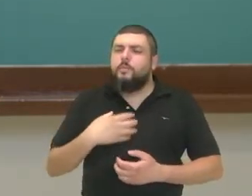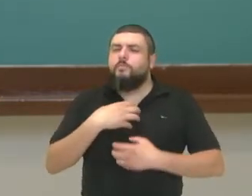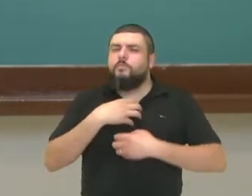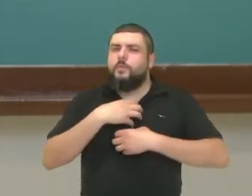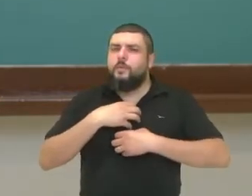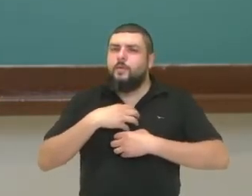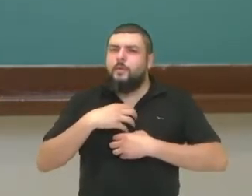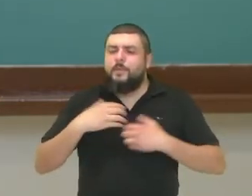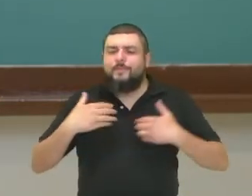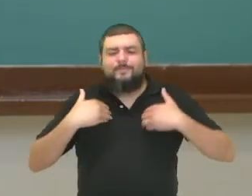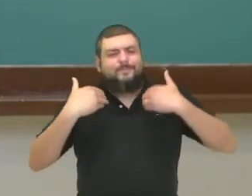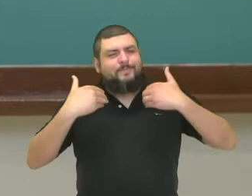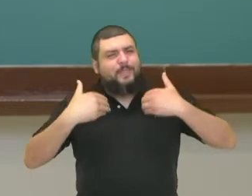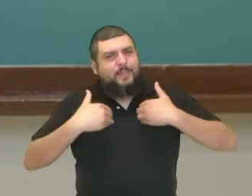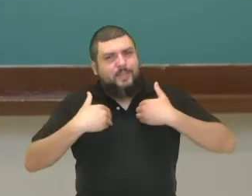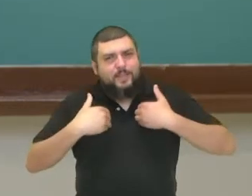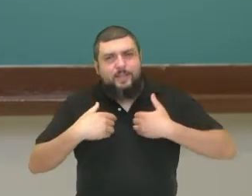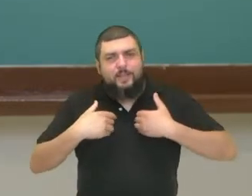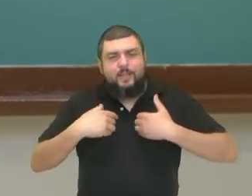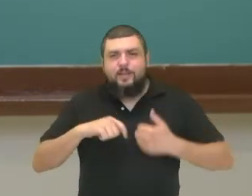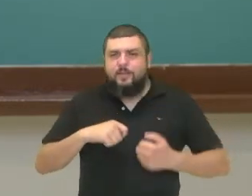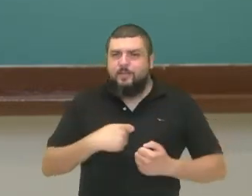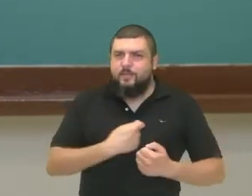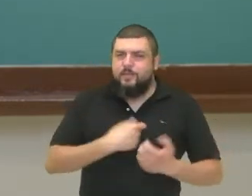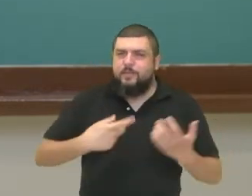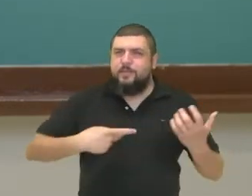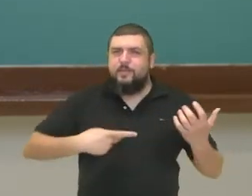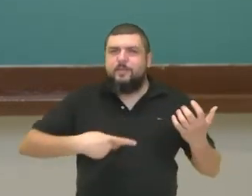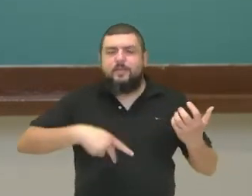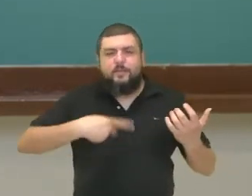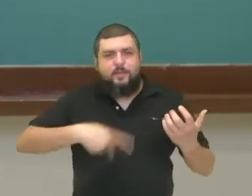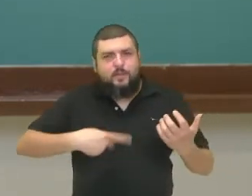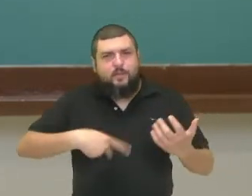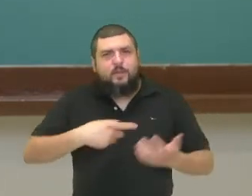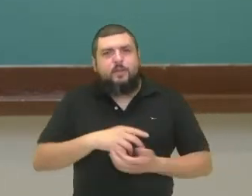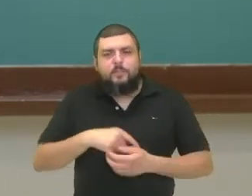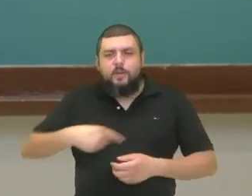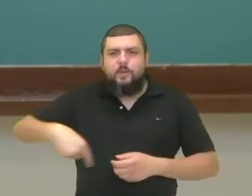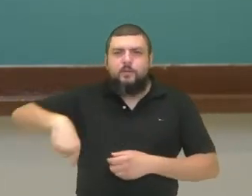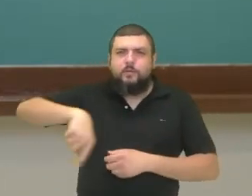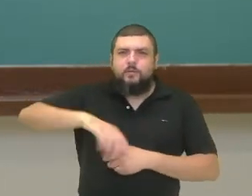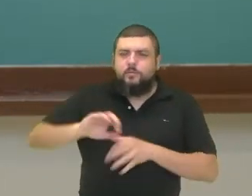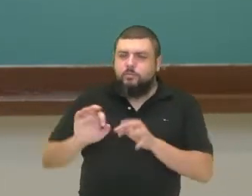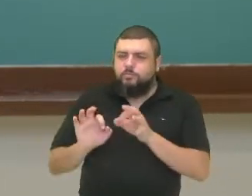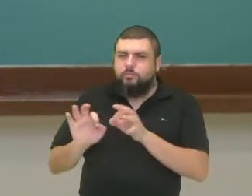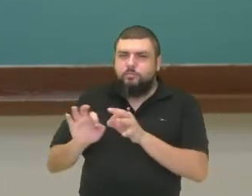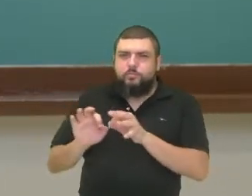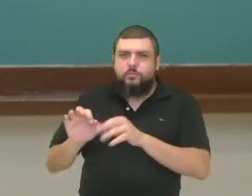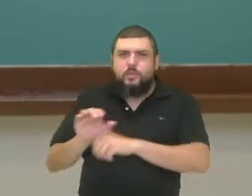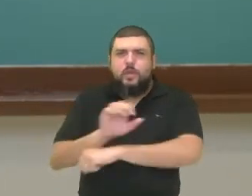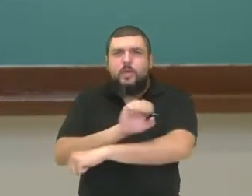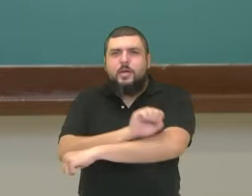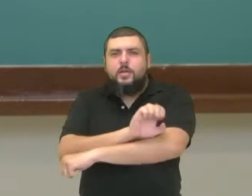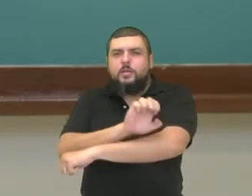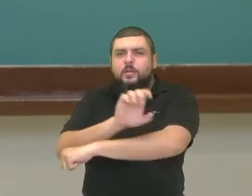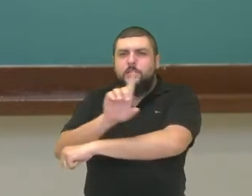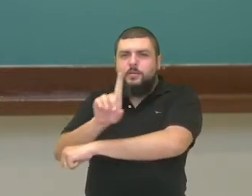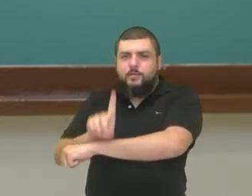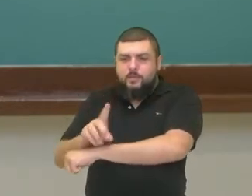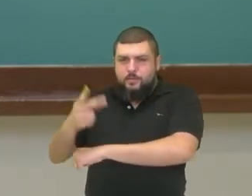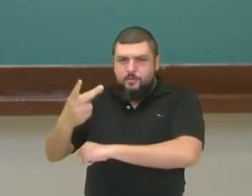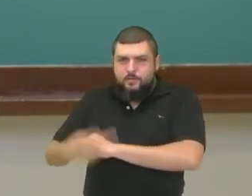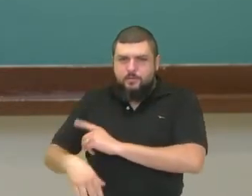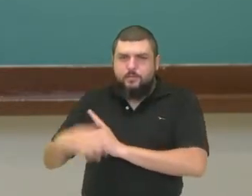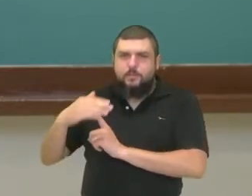eu, o Paulo e todos os técnicos aqui da sede Paraná, Aulas Paraná, estamos em